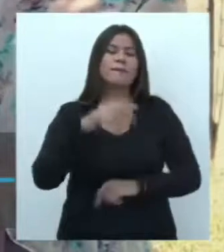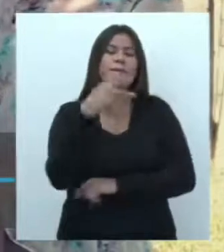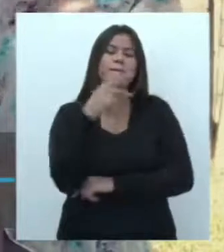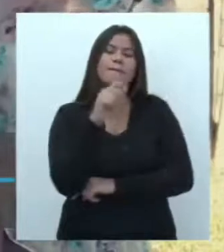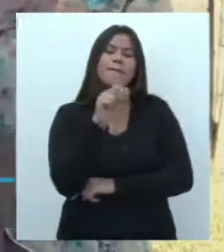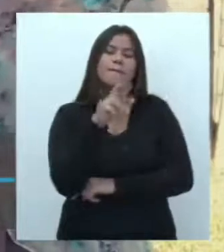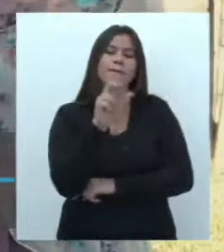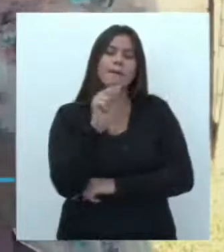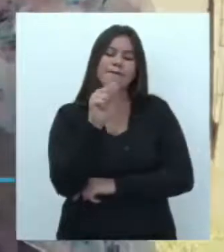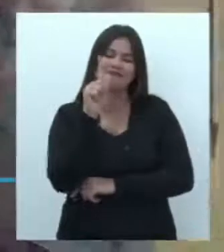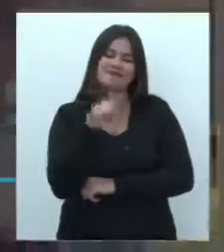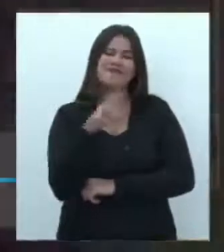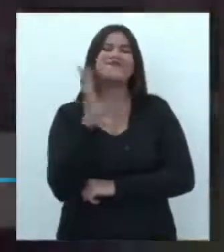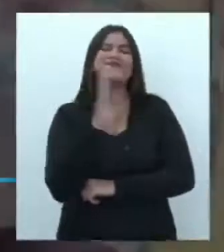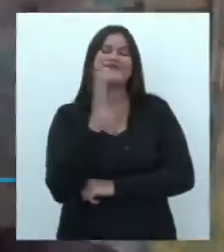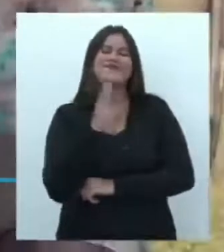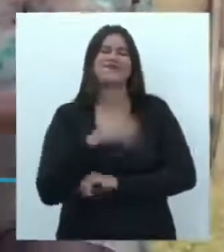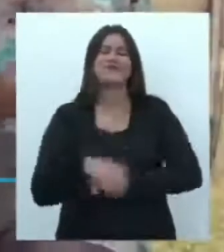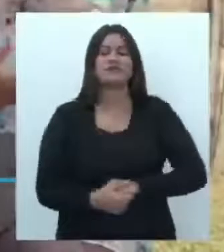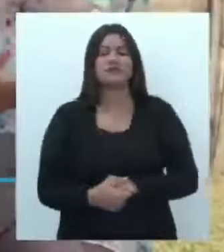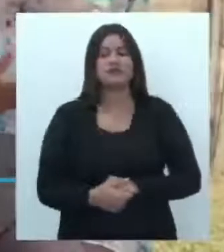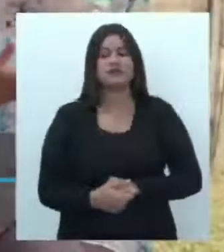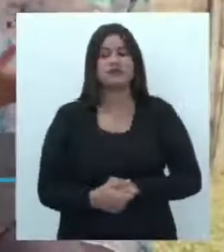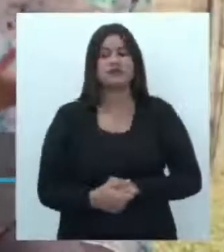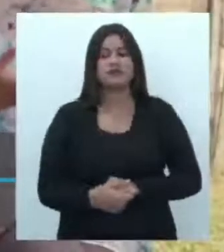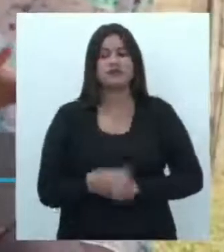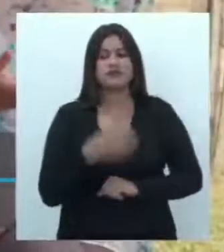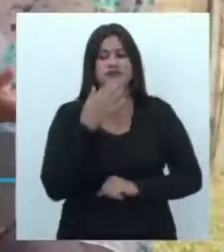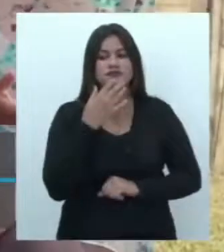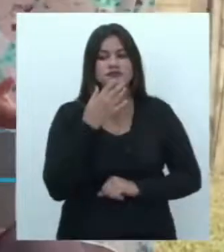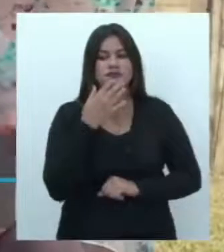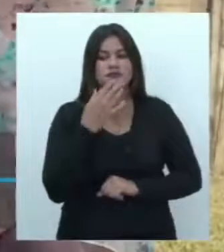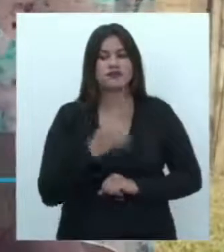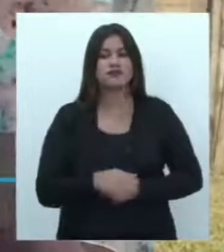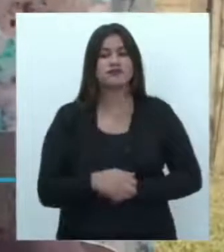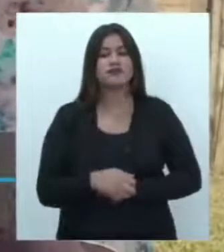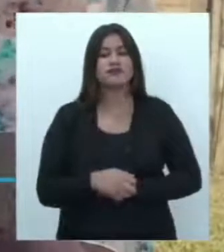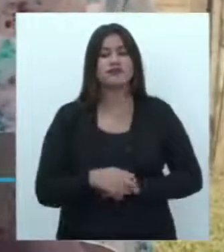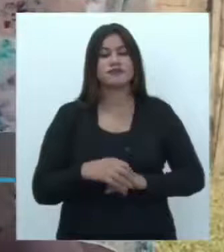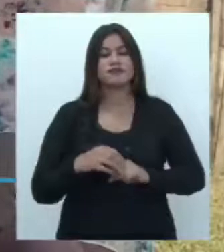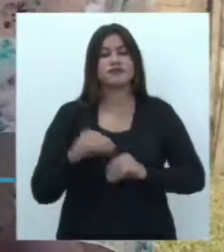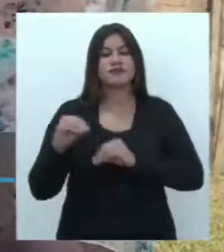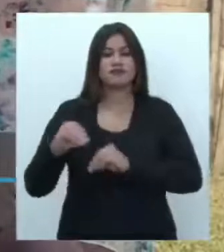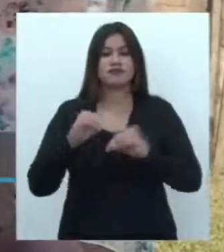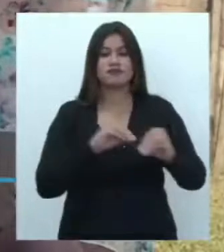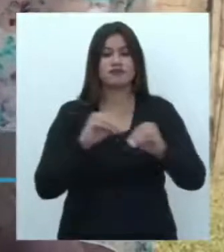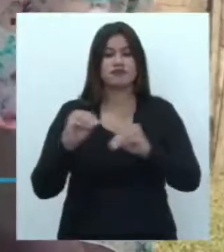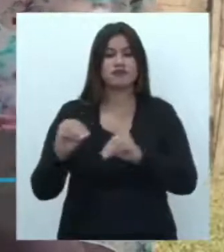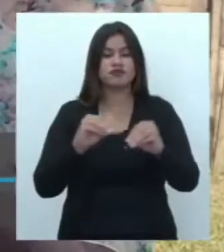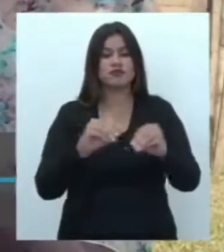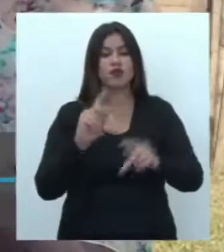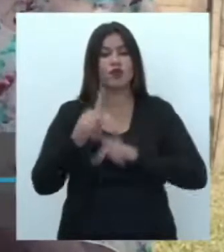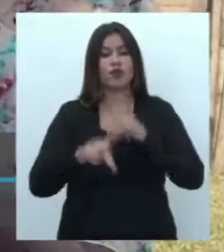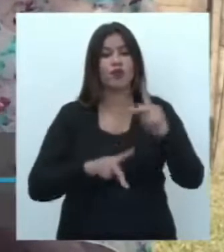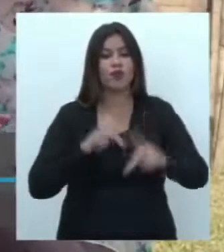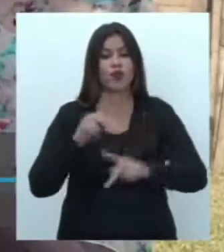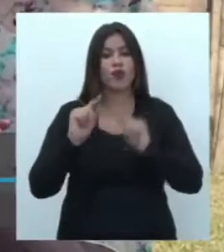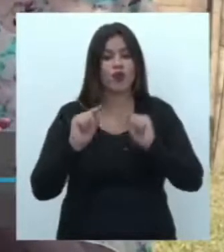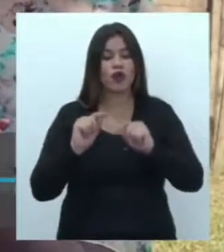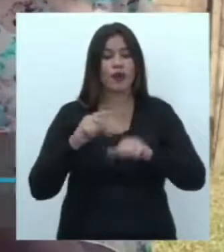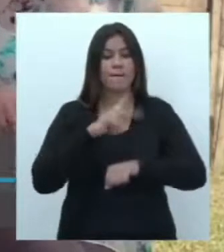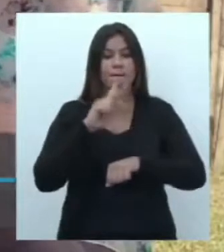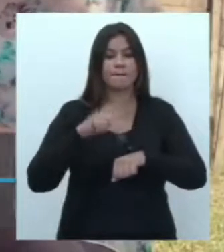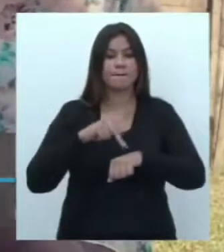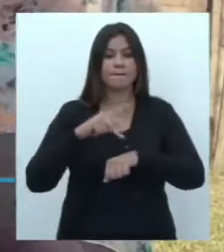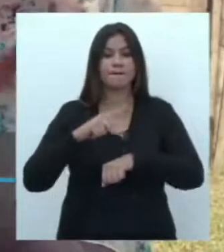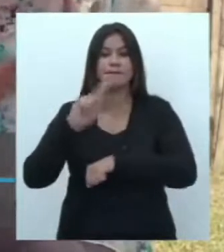Ah, muito bem. Já a migração externa envolve o deslocamento populacional entre